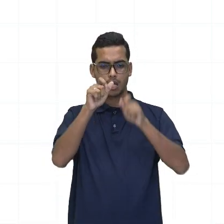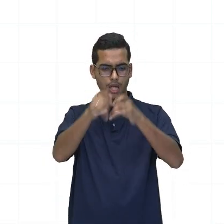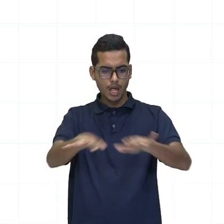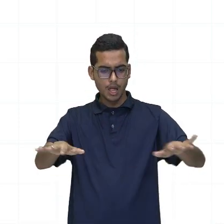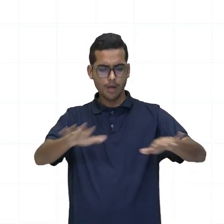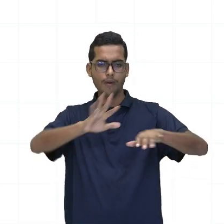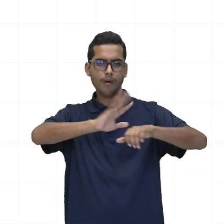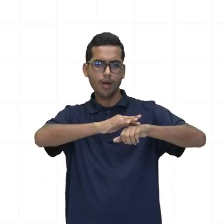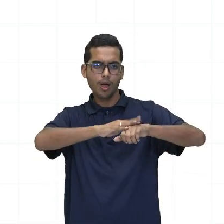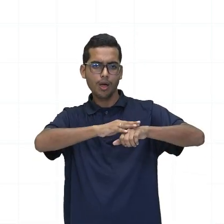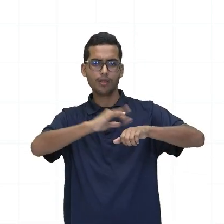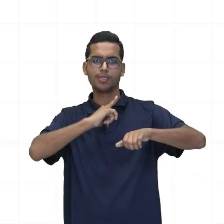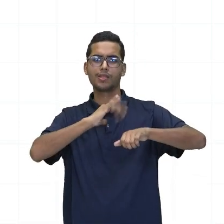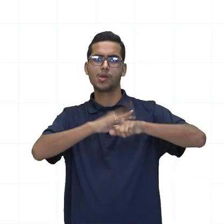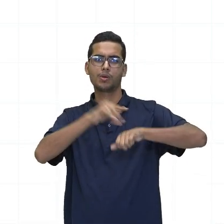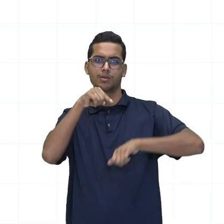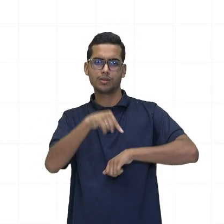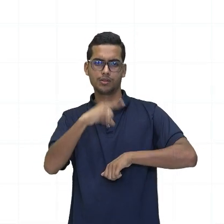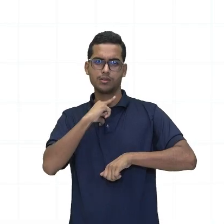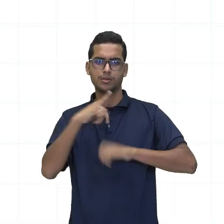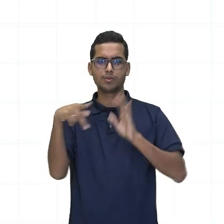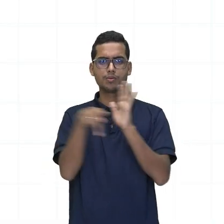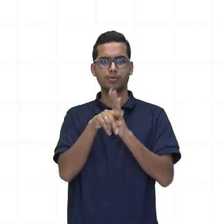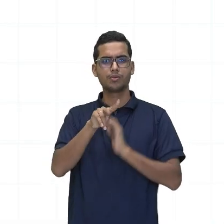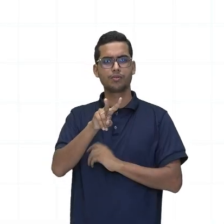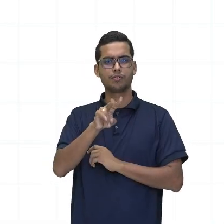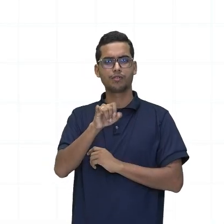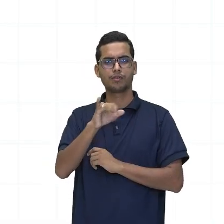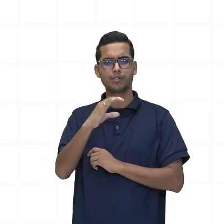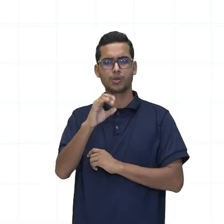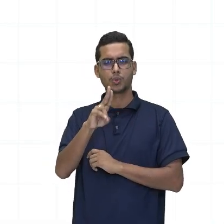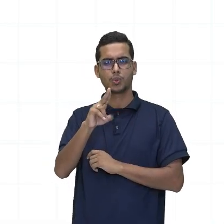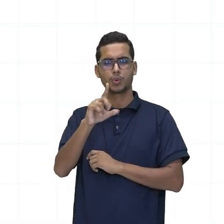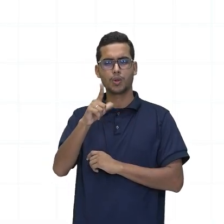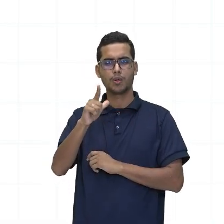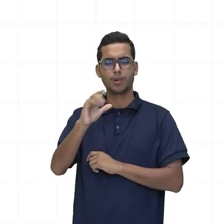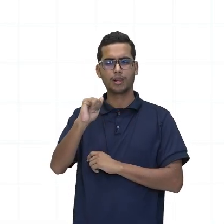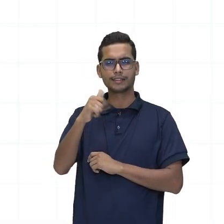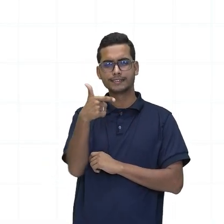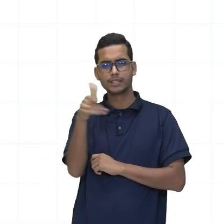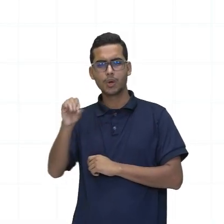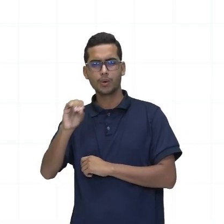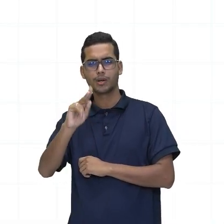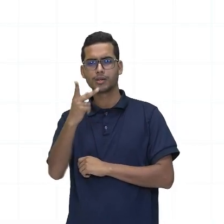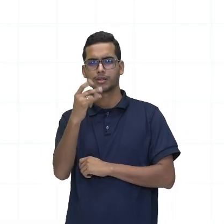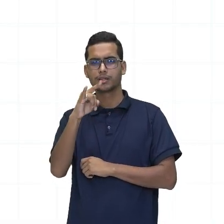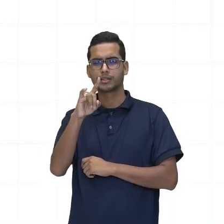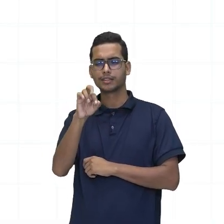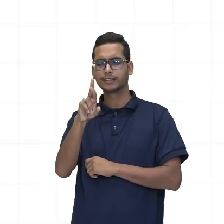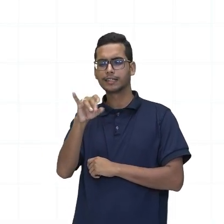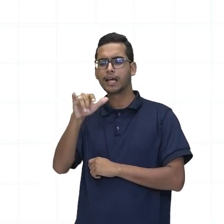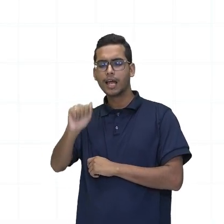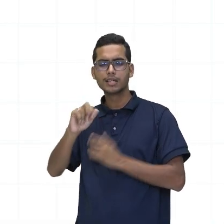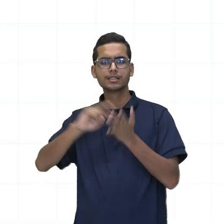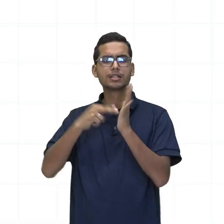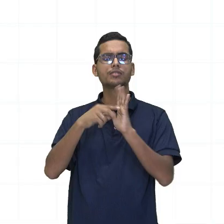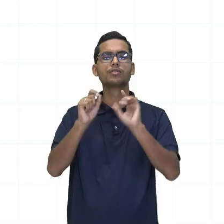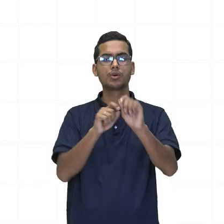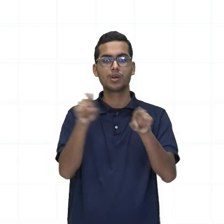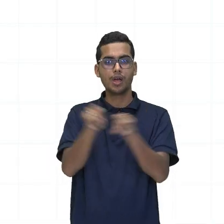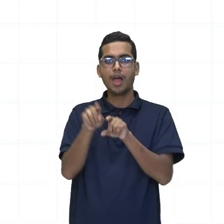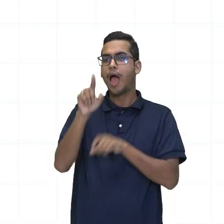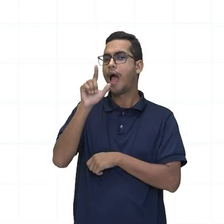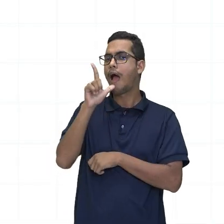nome diz, veiculação hídrica, elas são causadas pela ingestão de água